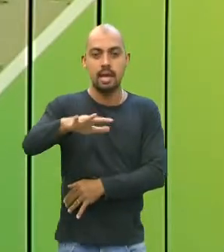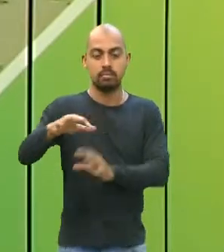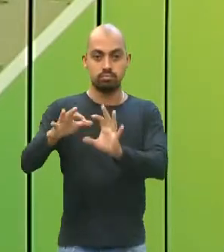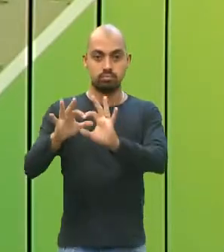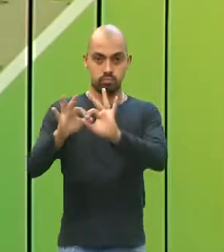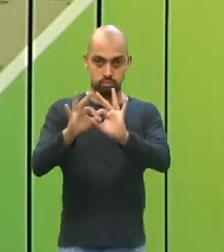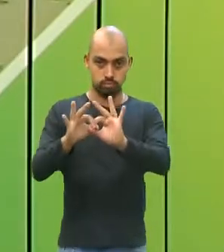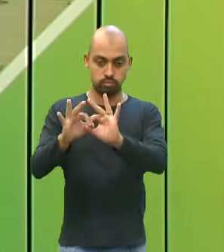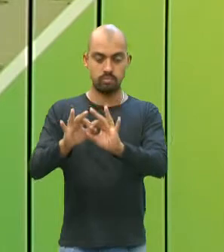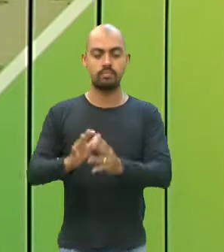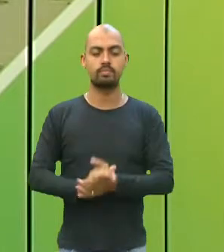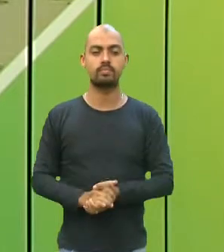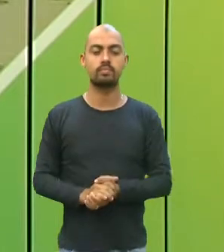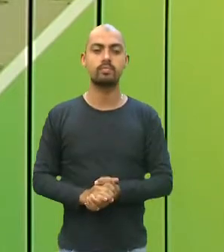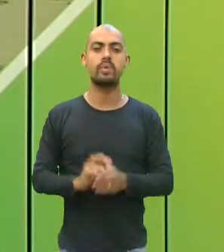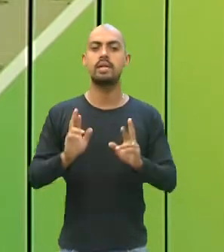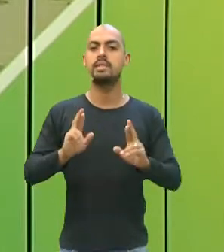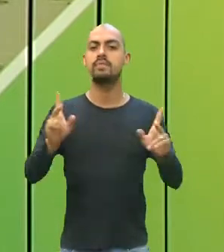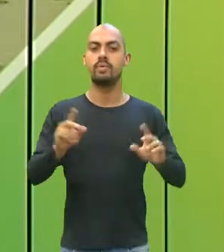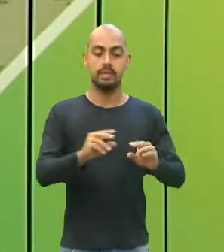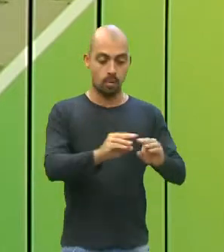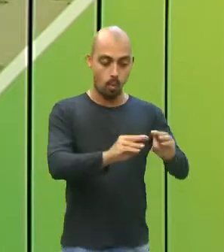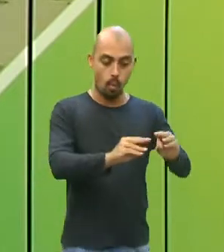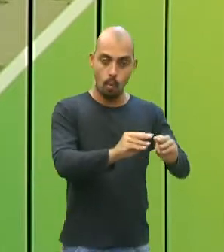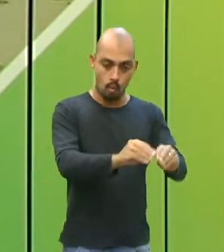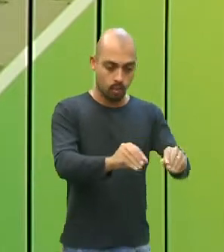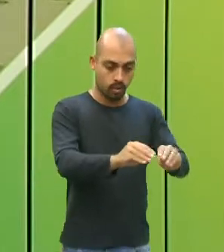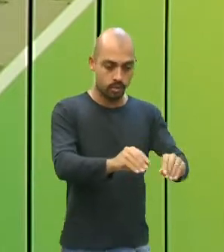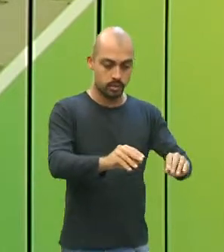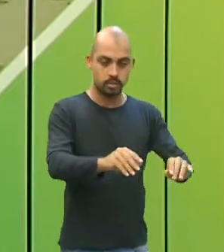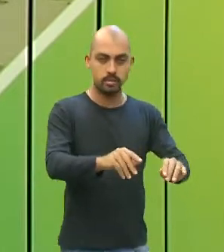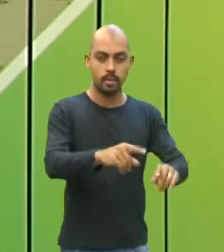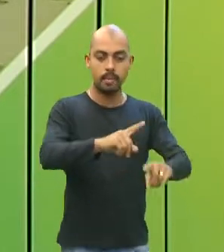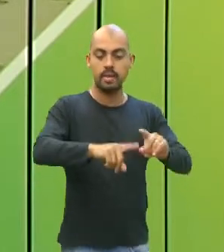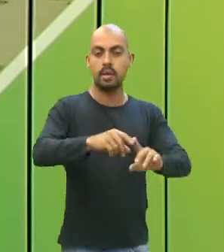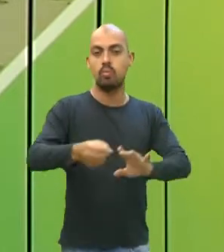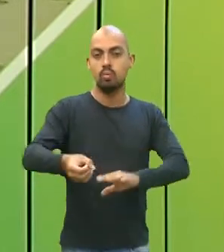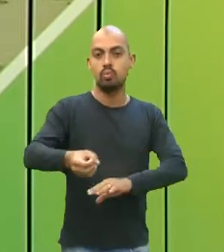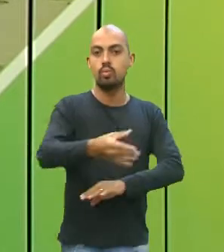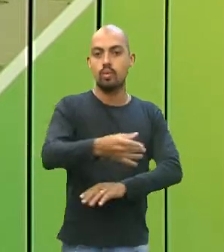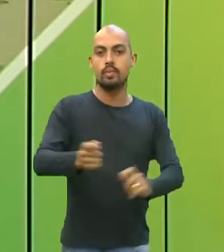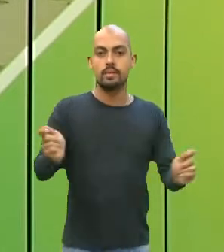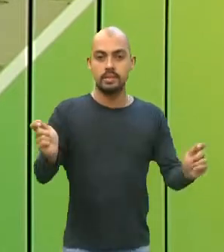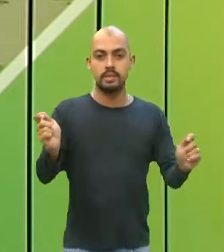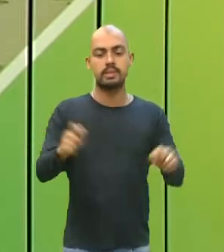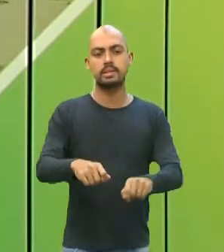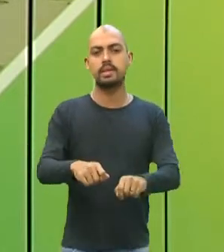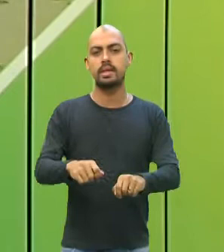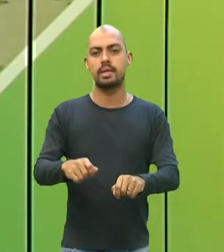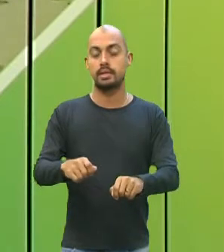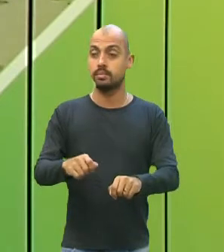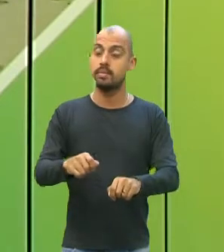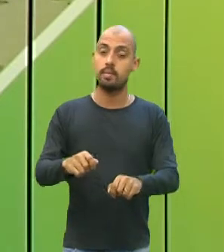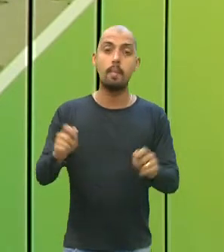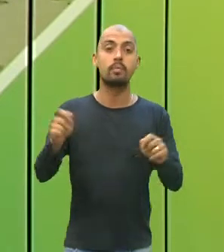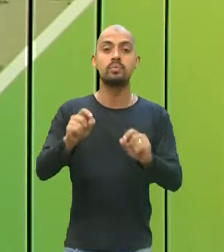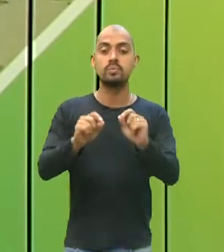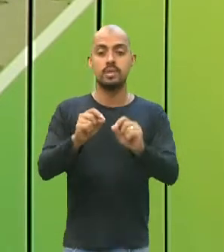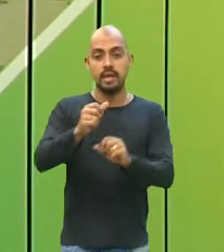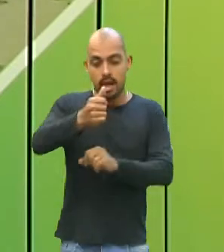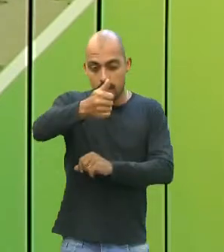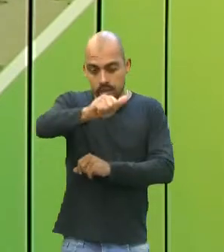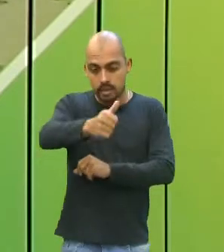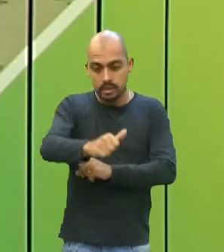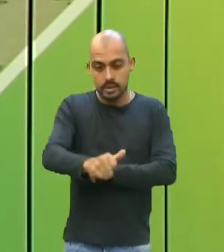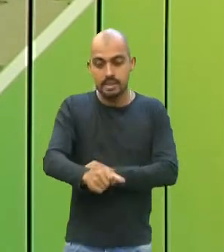da União. Com a diferenciação das terras possível pela nova ferramenta, é agora também possível